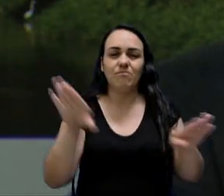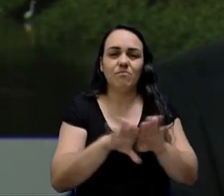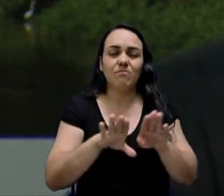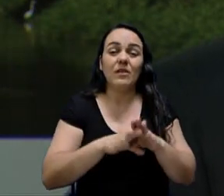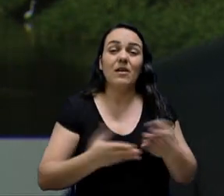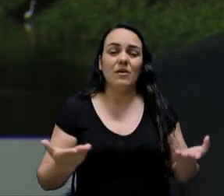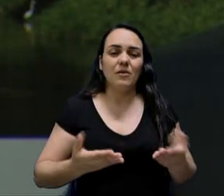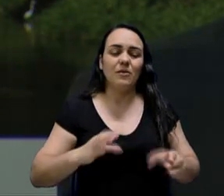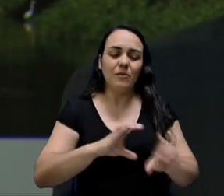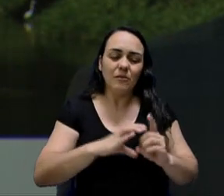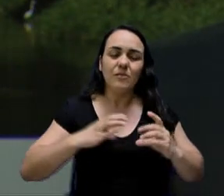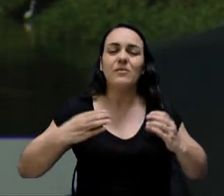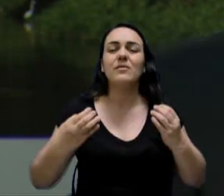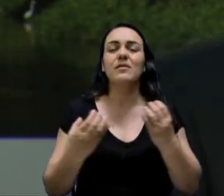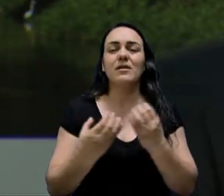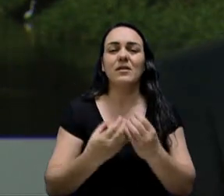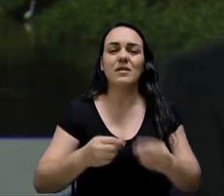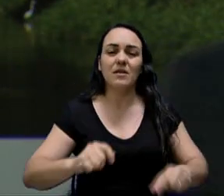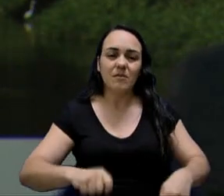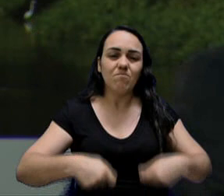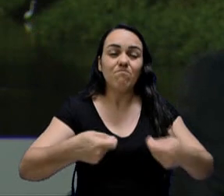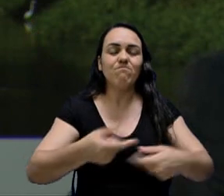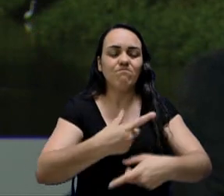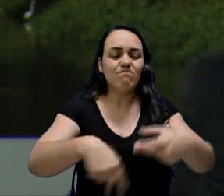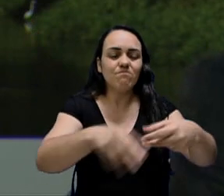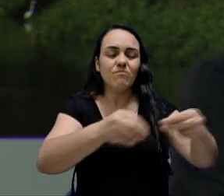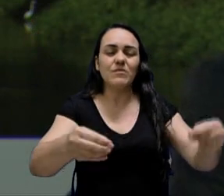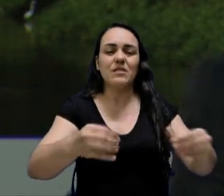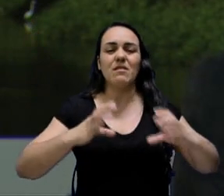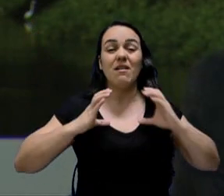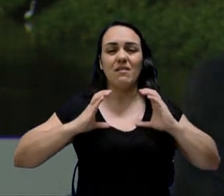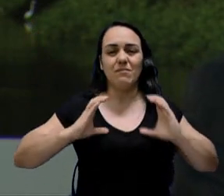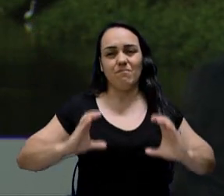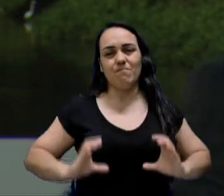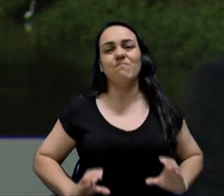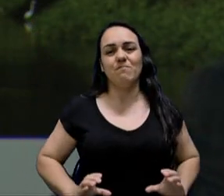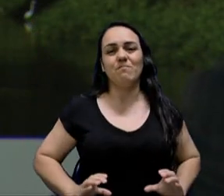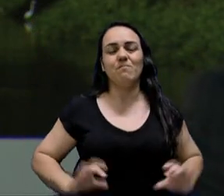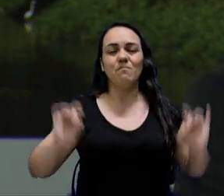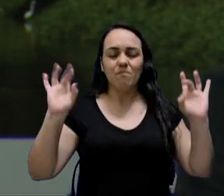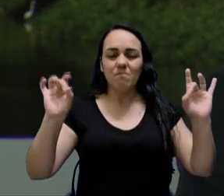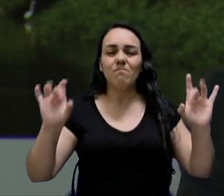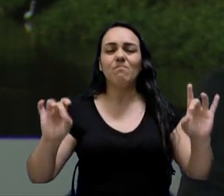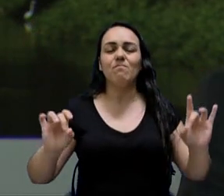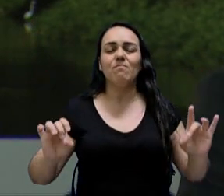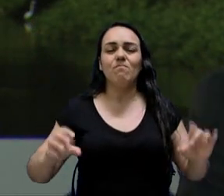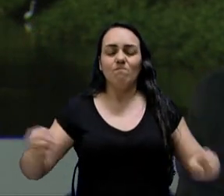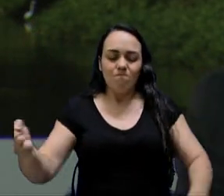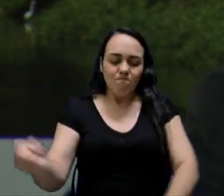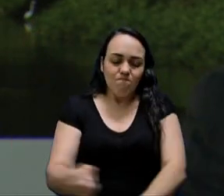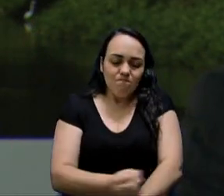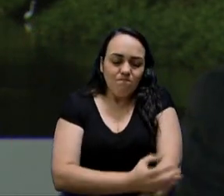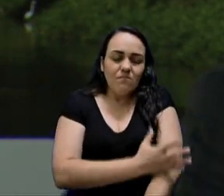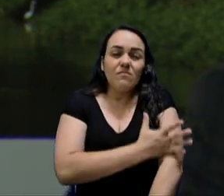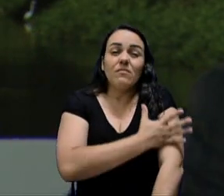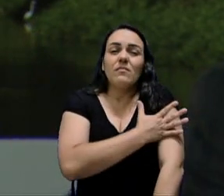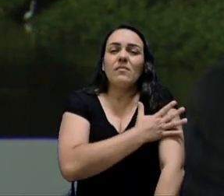esta Casa de Leis teve a generosidade de me conceder muito me comove e honra.